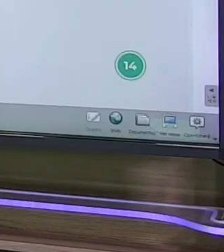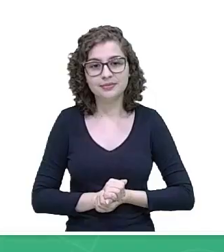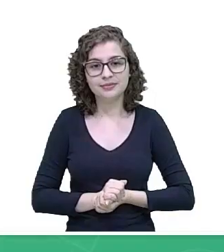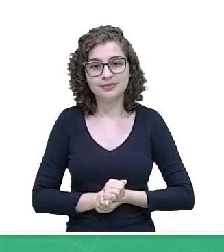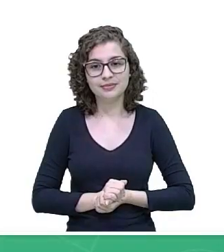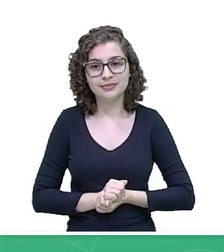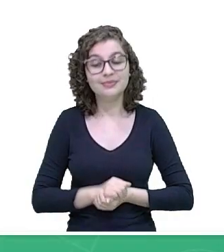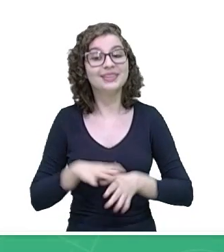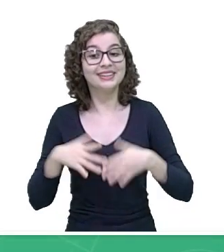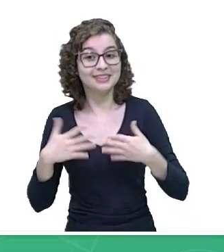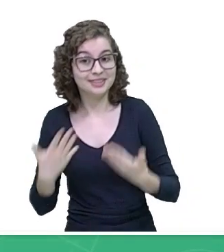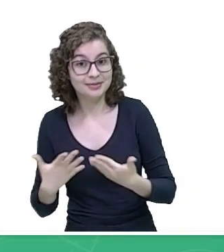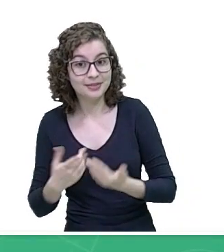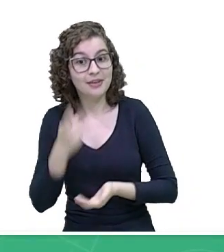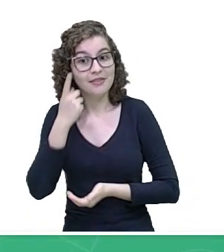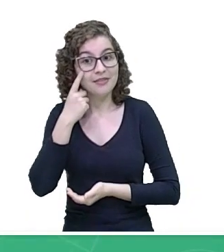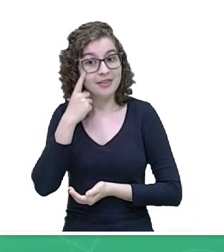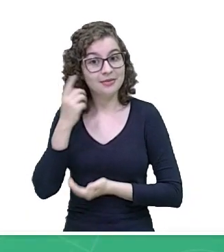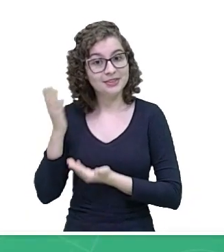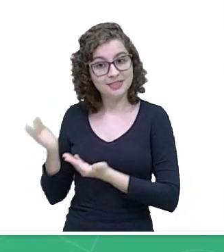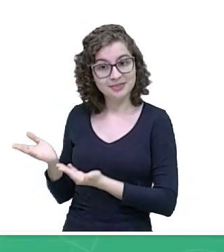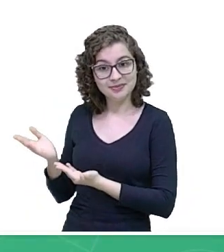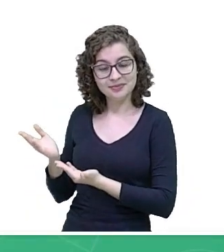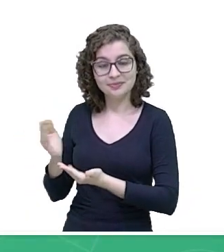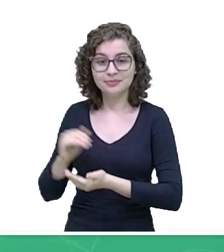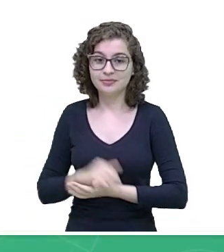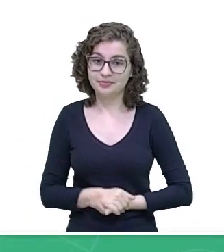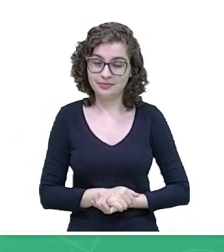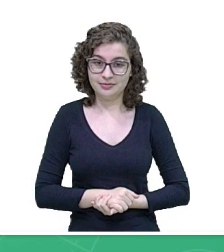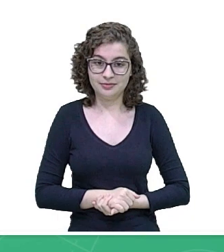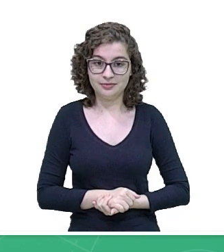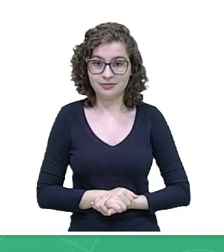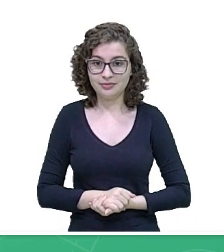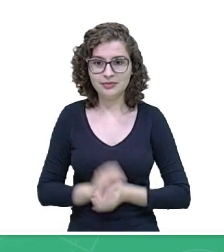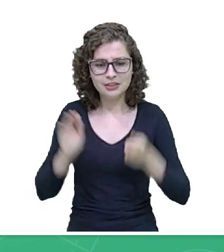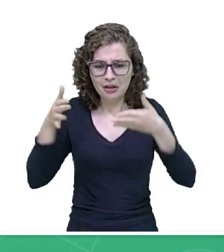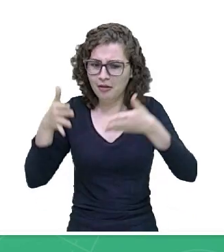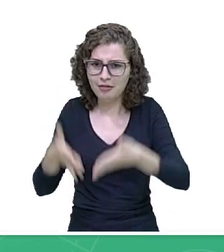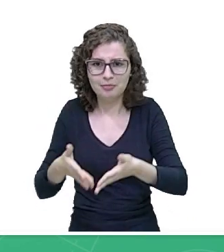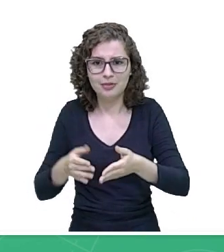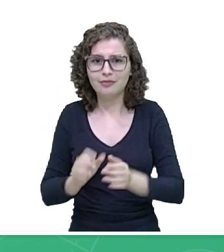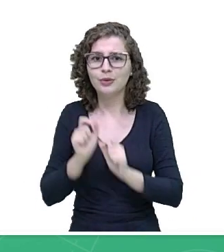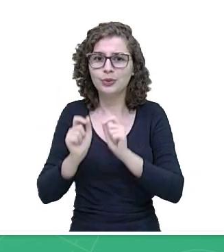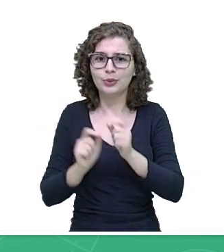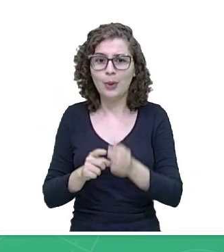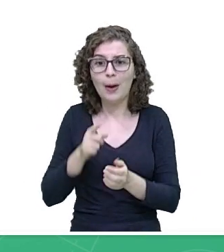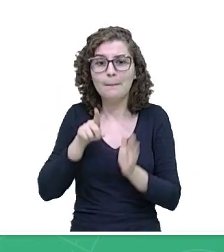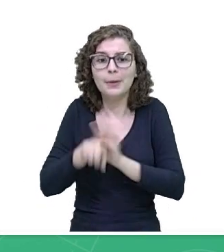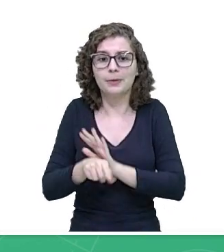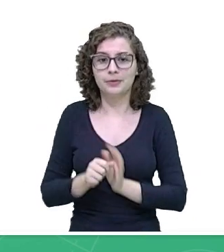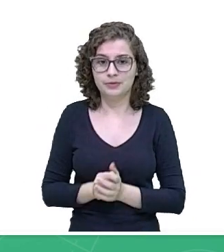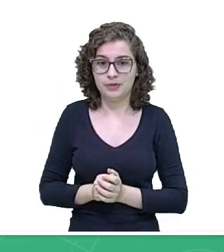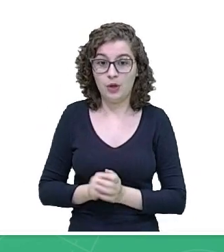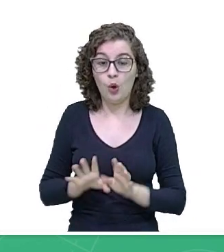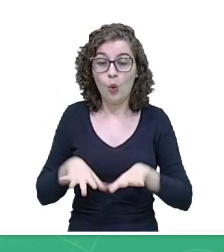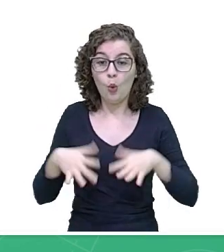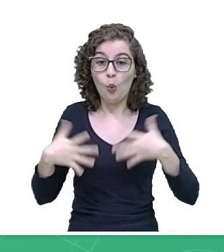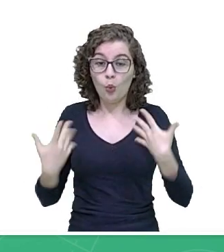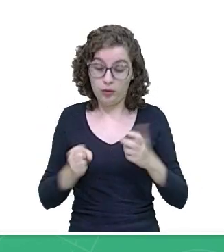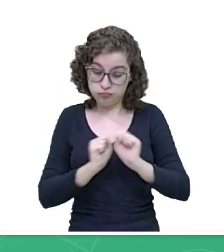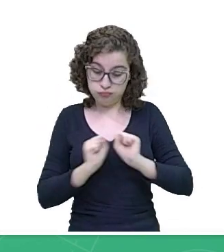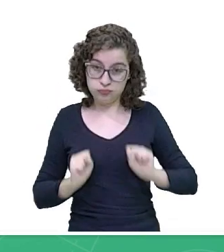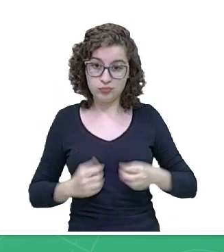Muito bem, vamos dar uma olhada aqui na nossa questão? Gente, vamos direto aqui para o comando, tá? Qual sistema